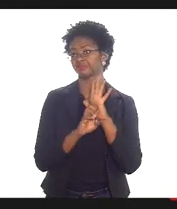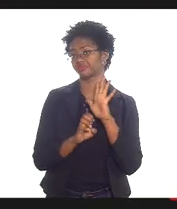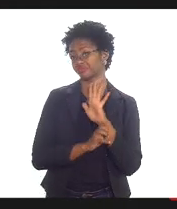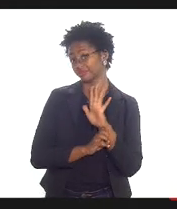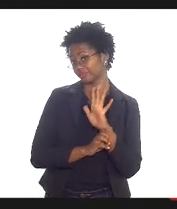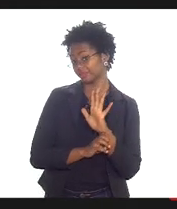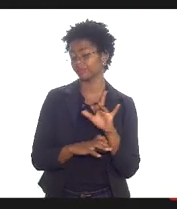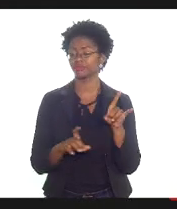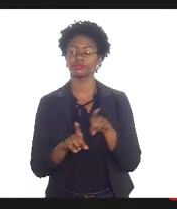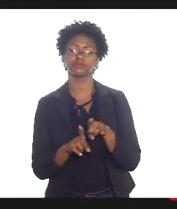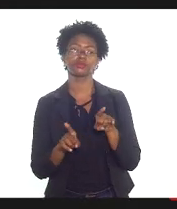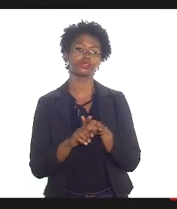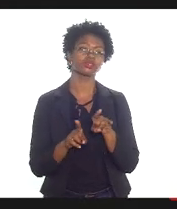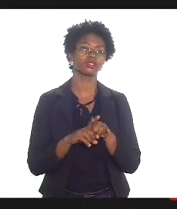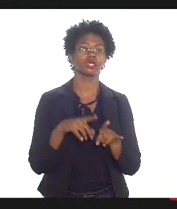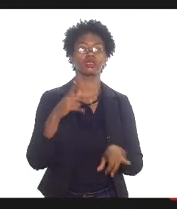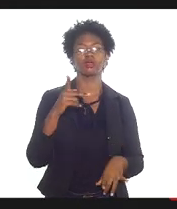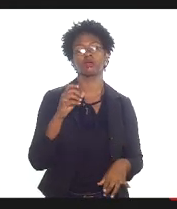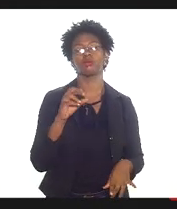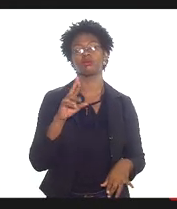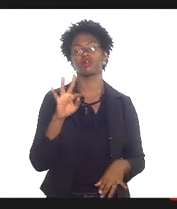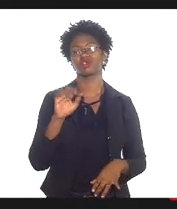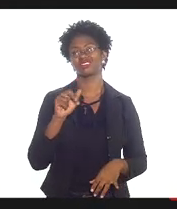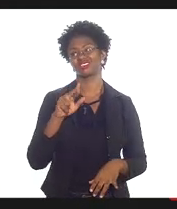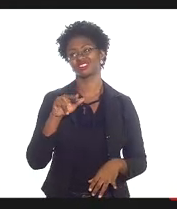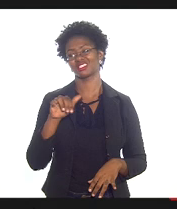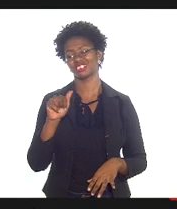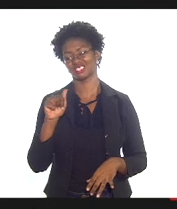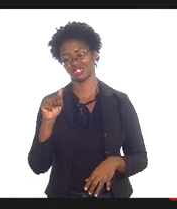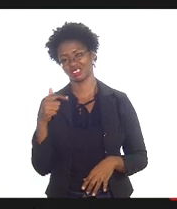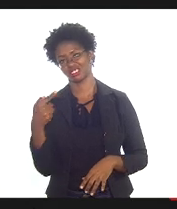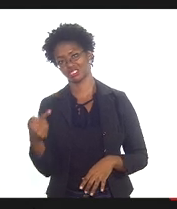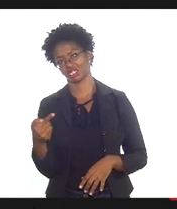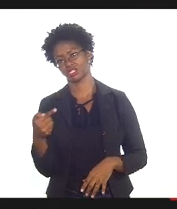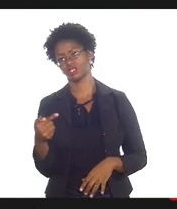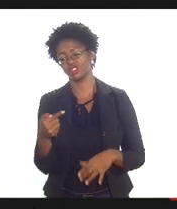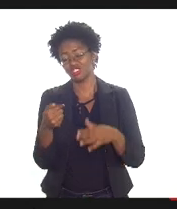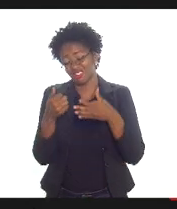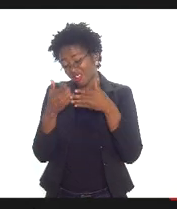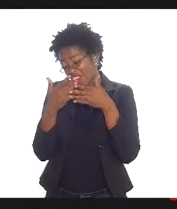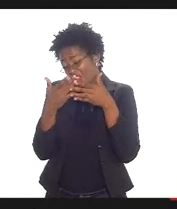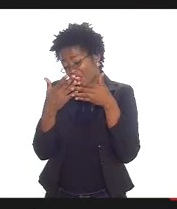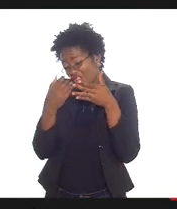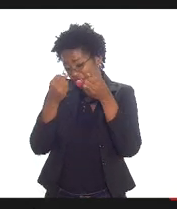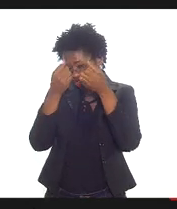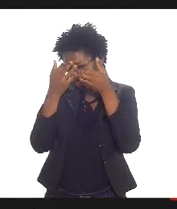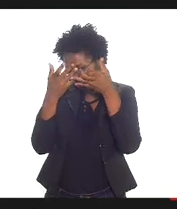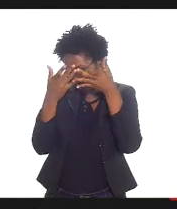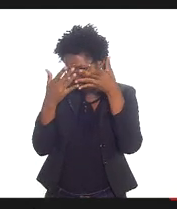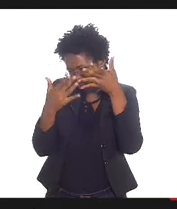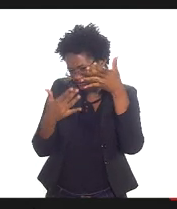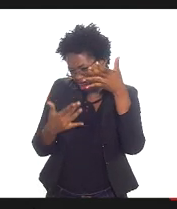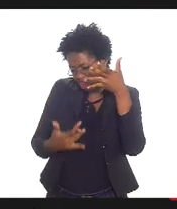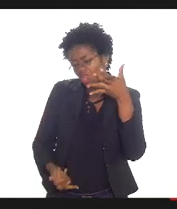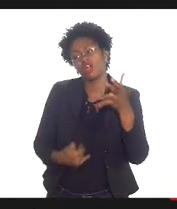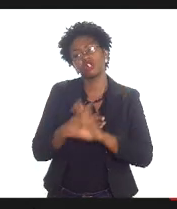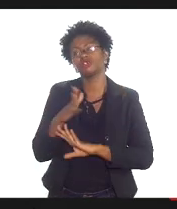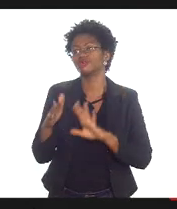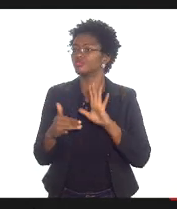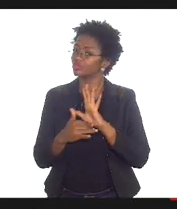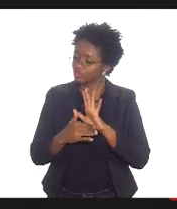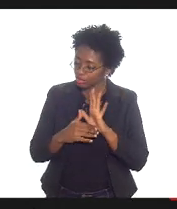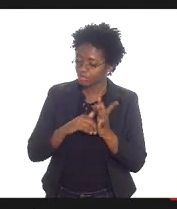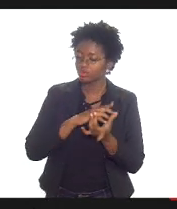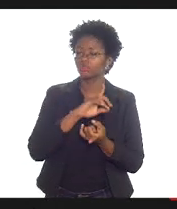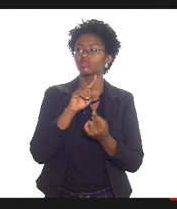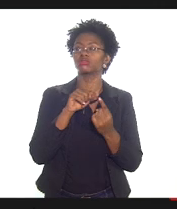anaerosa quanto a portaria 7, eles foram muito minuciosos no que diz